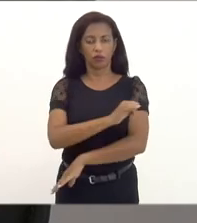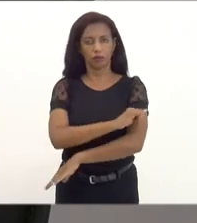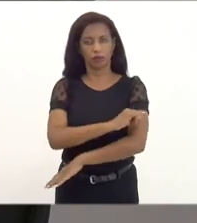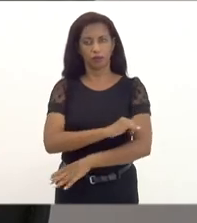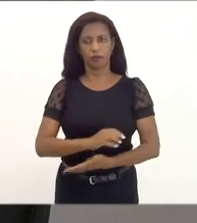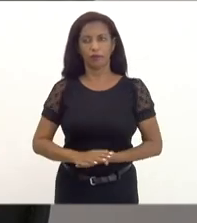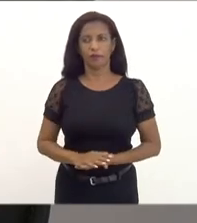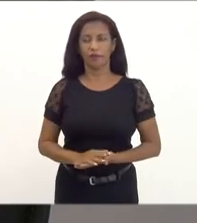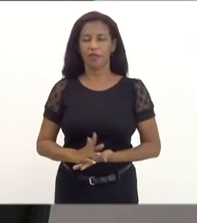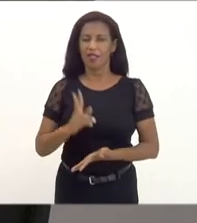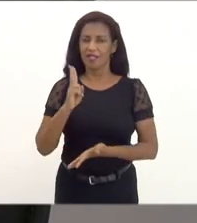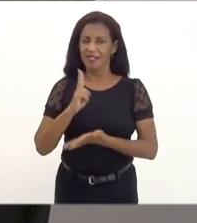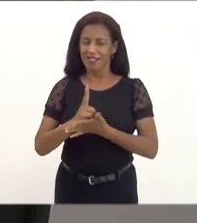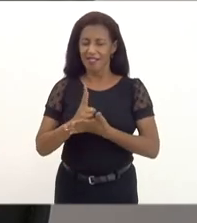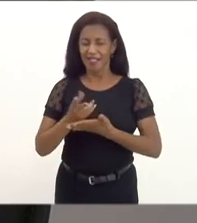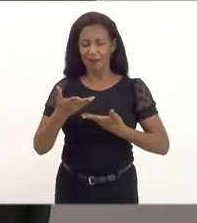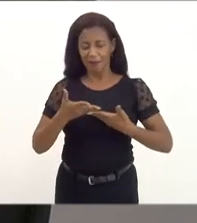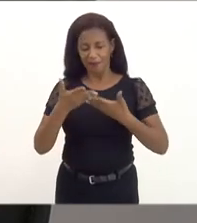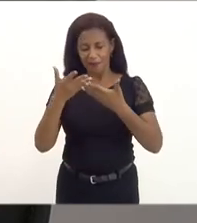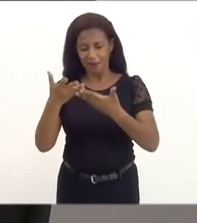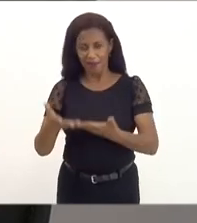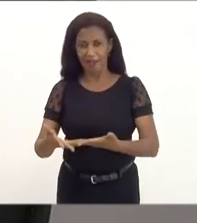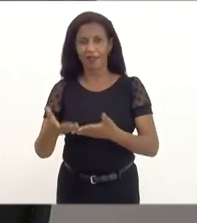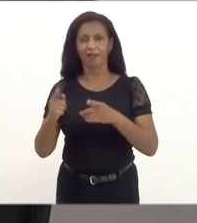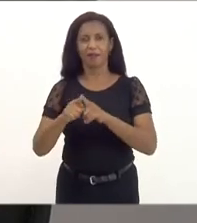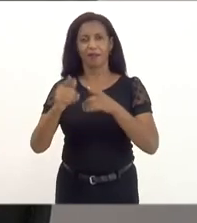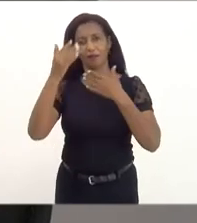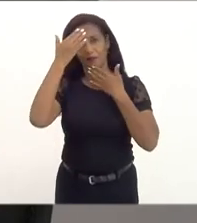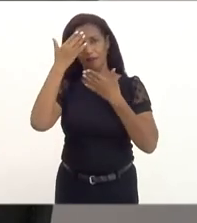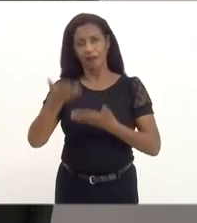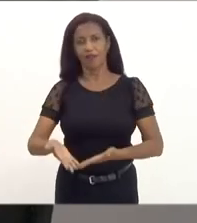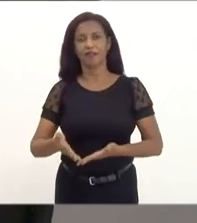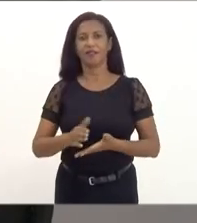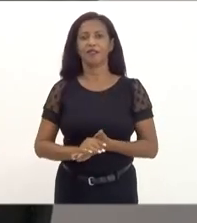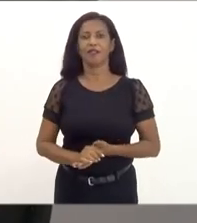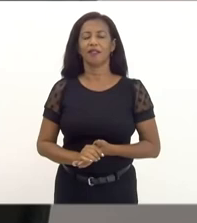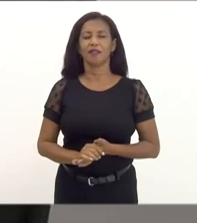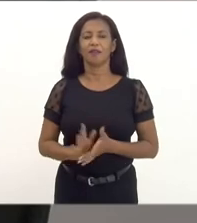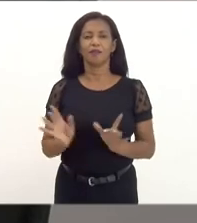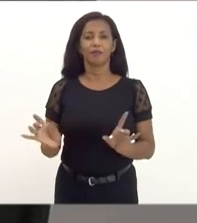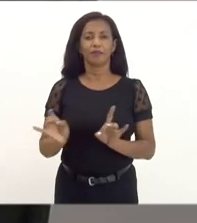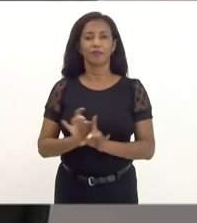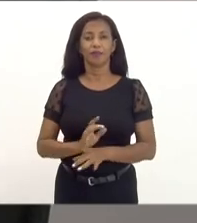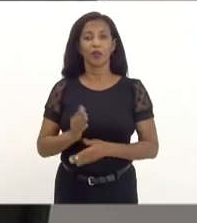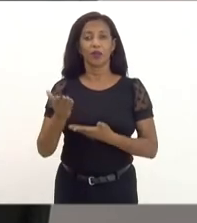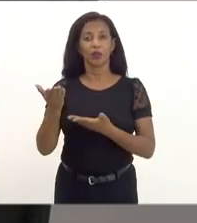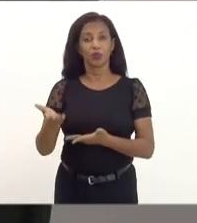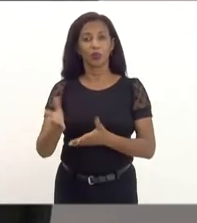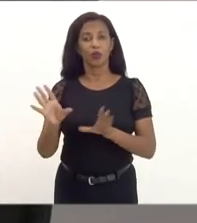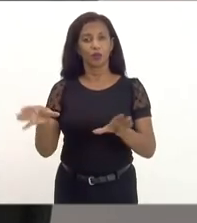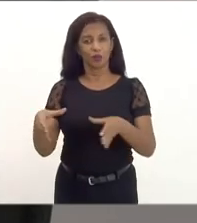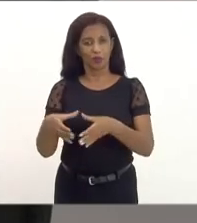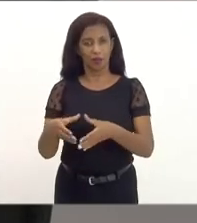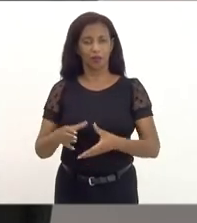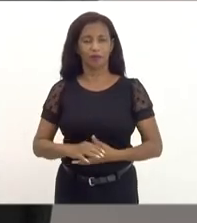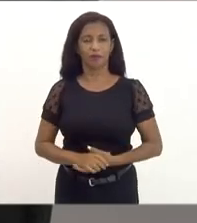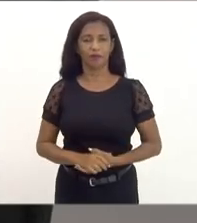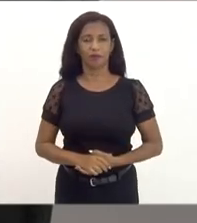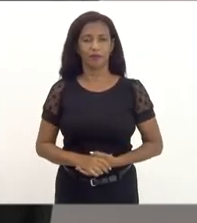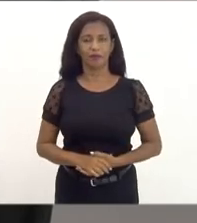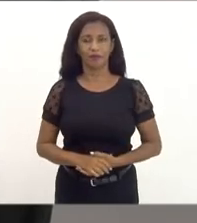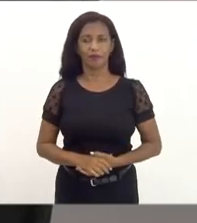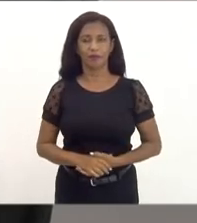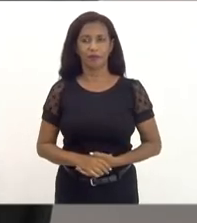de Janeiro foi sempre muito bem recebida lá é agradeço pela disponibilidade sua e do seu time